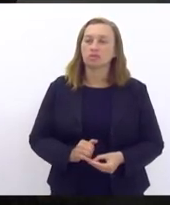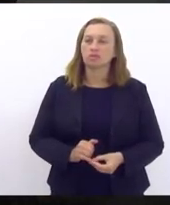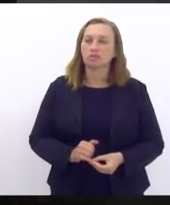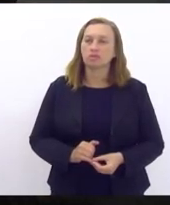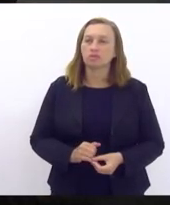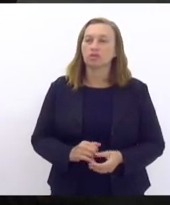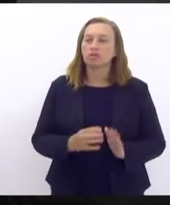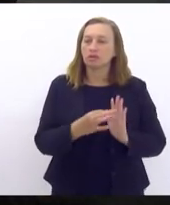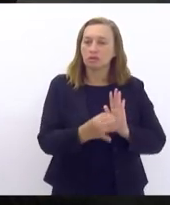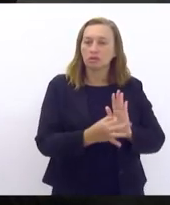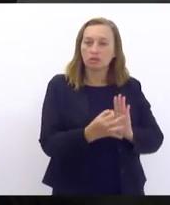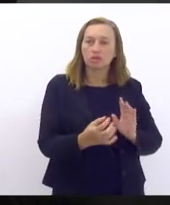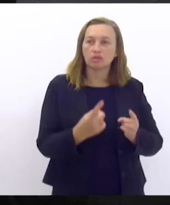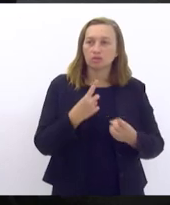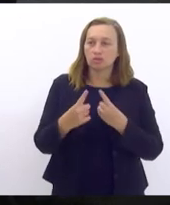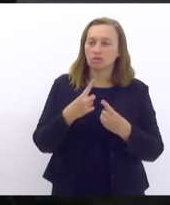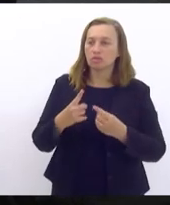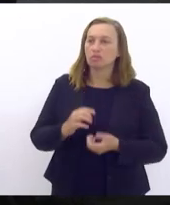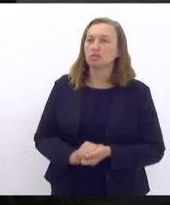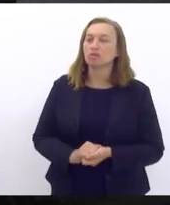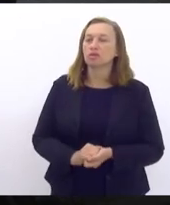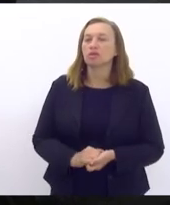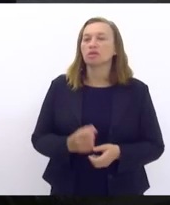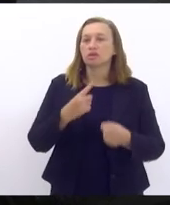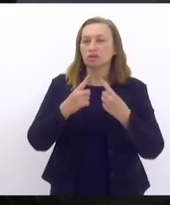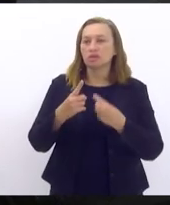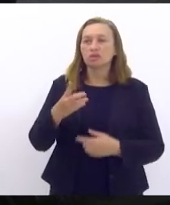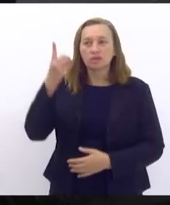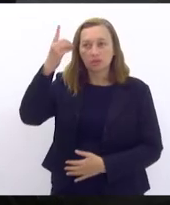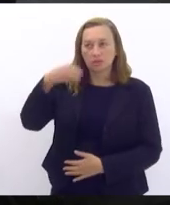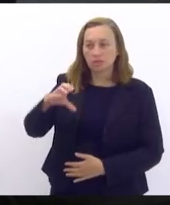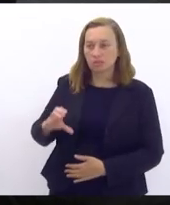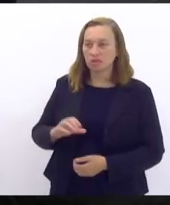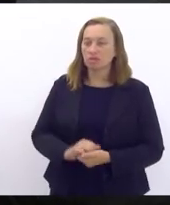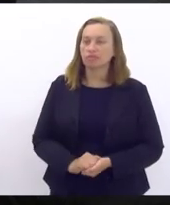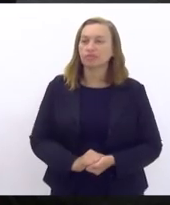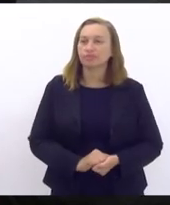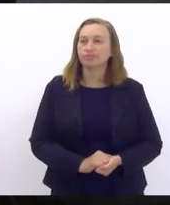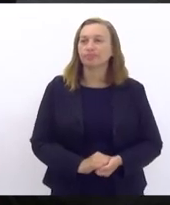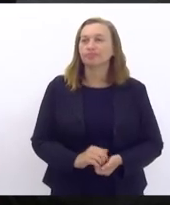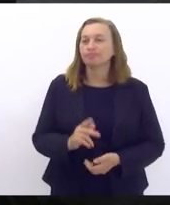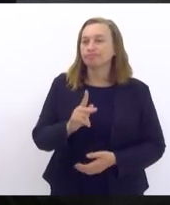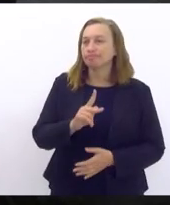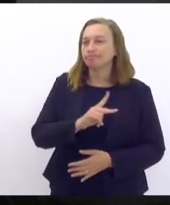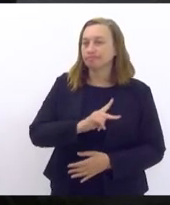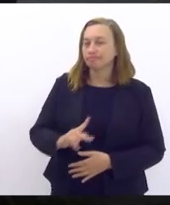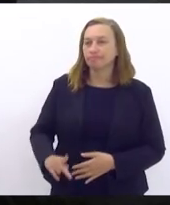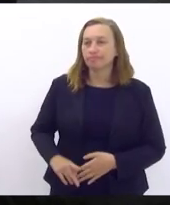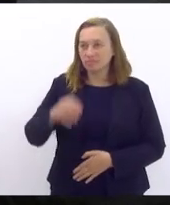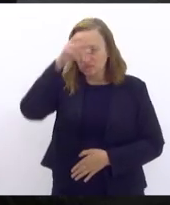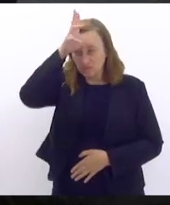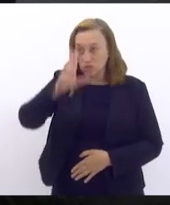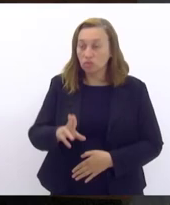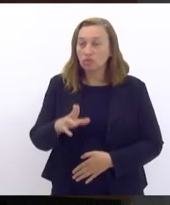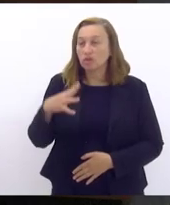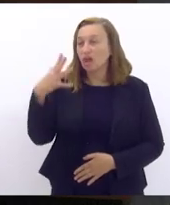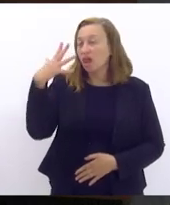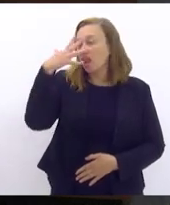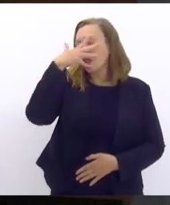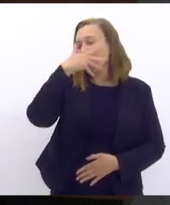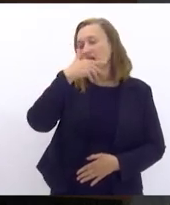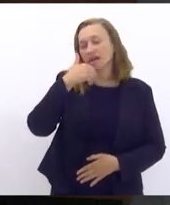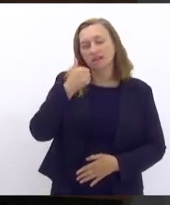Os pareceres emitidos em discussão. Para discutir, deputado Carlos Mink. Presidenta Tia Ju, Vossa Excelência